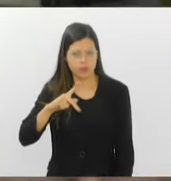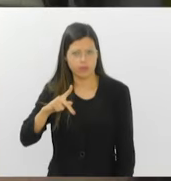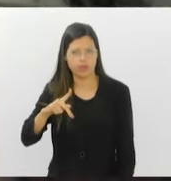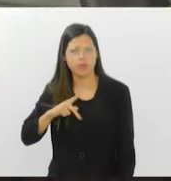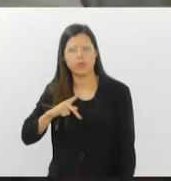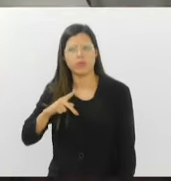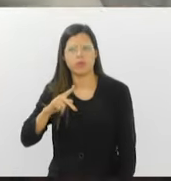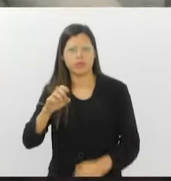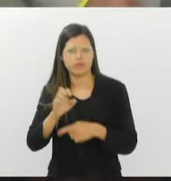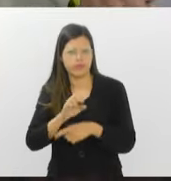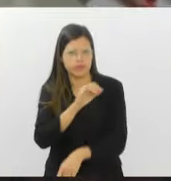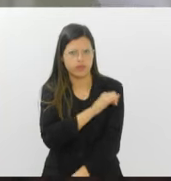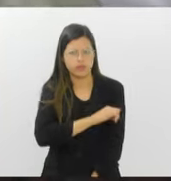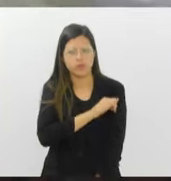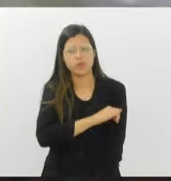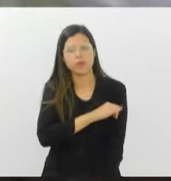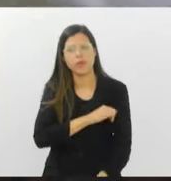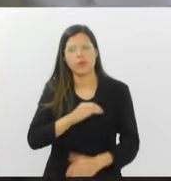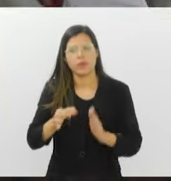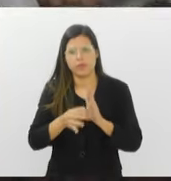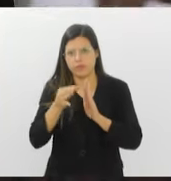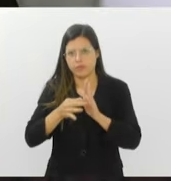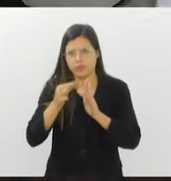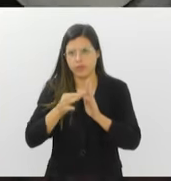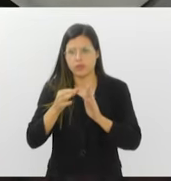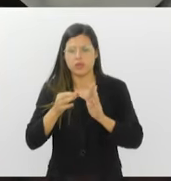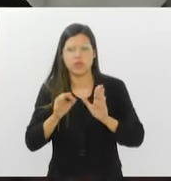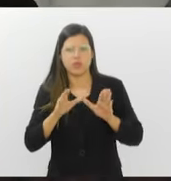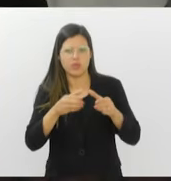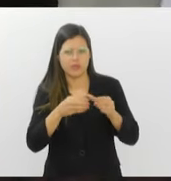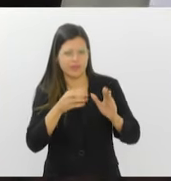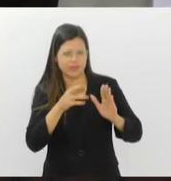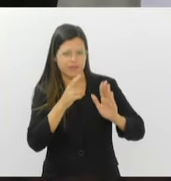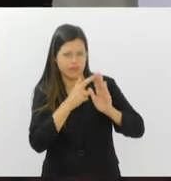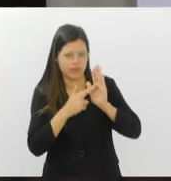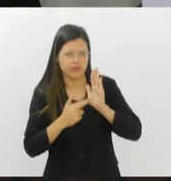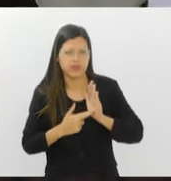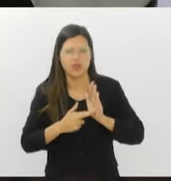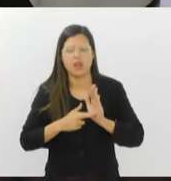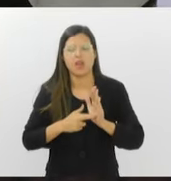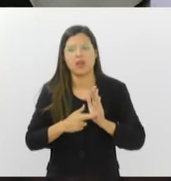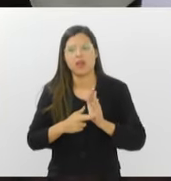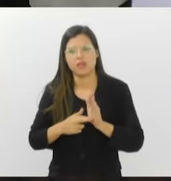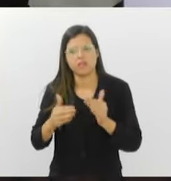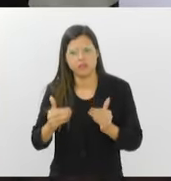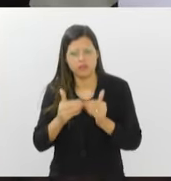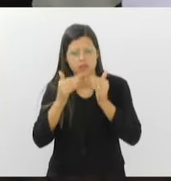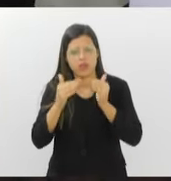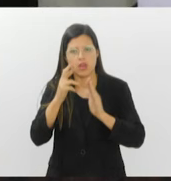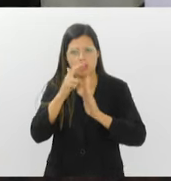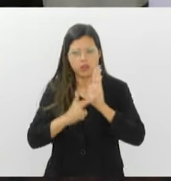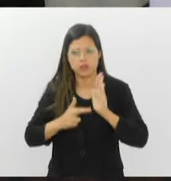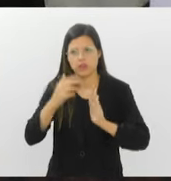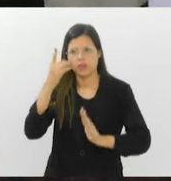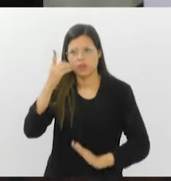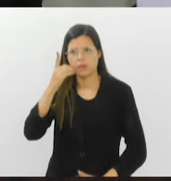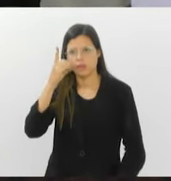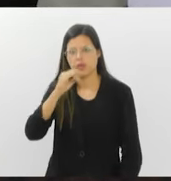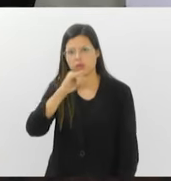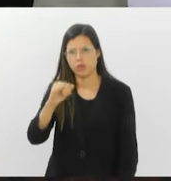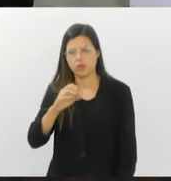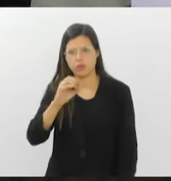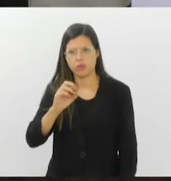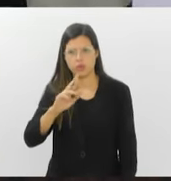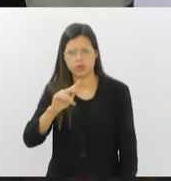de Janeiro. Parecer da Comissão de Normas Internas e Proposições Externas favorável, relatoria do deputado Jorge Felipe